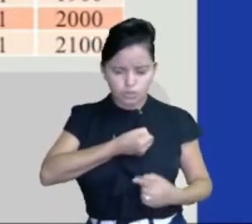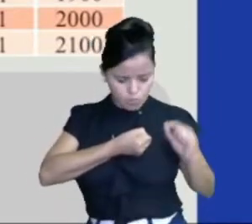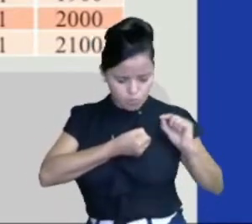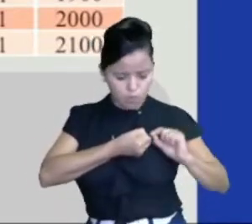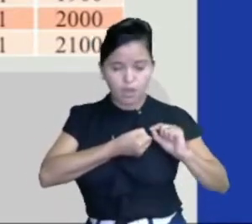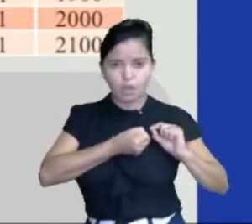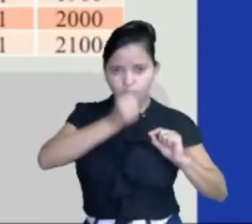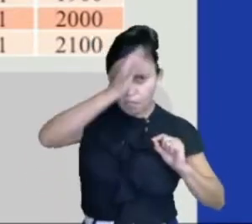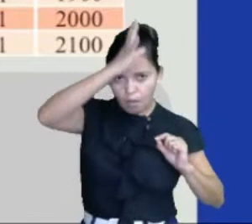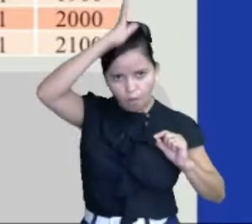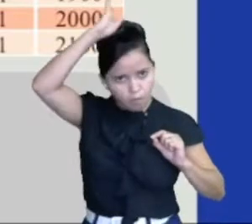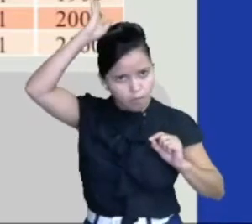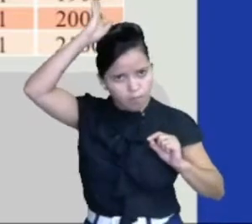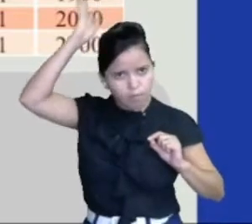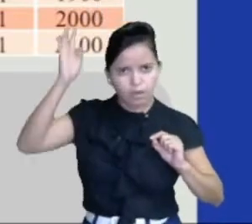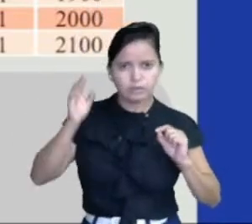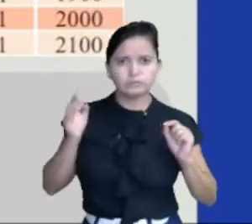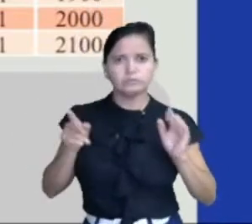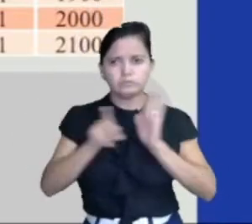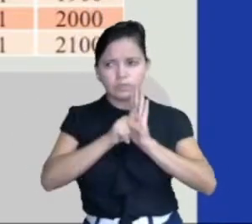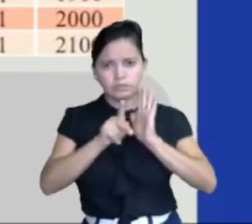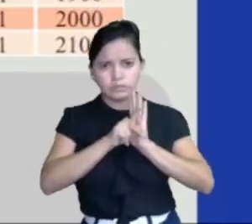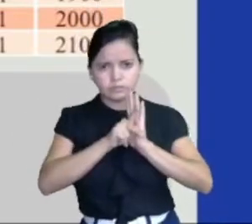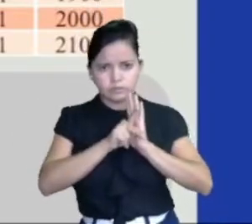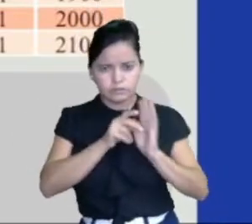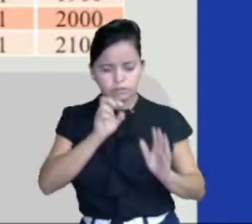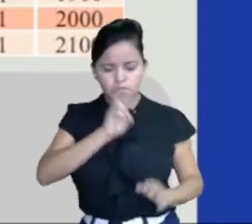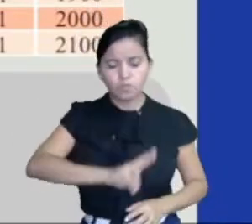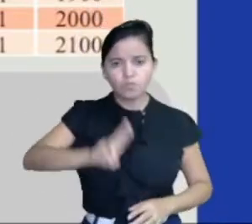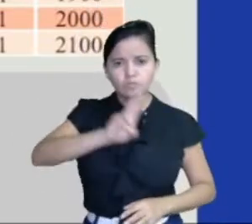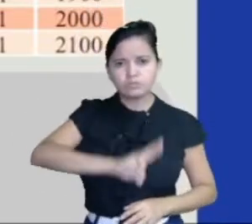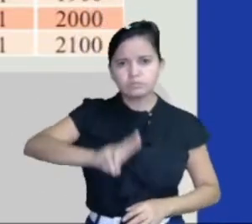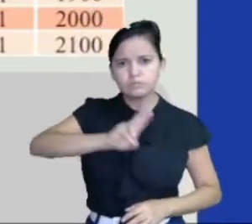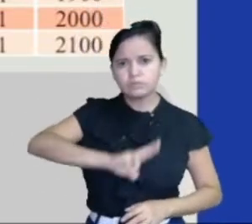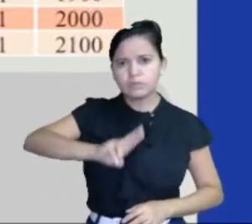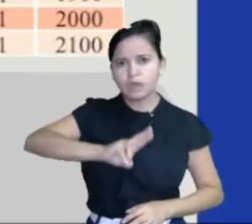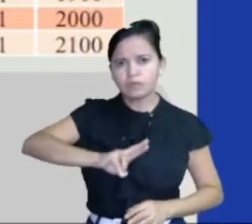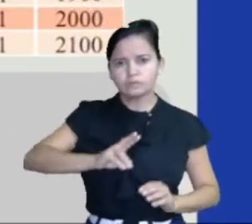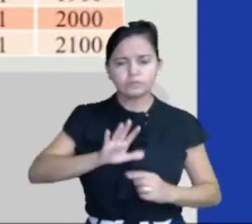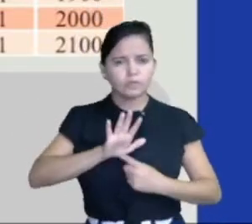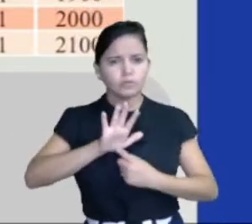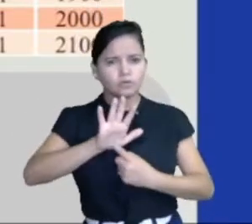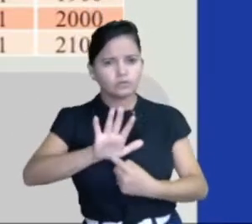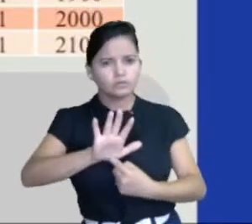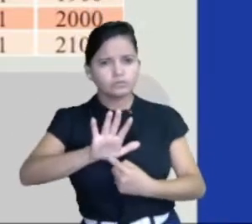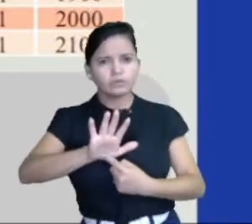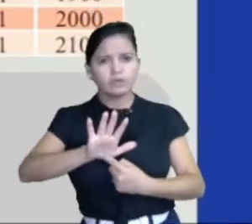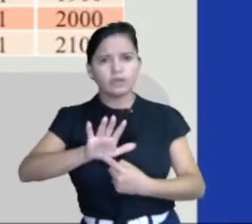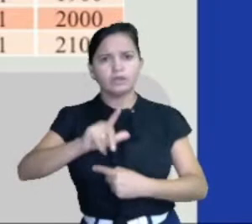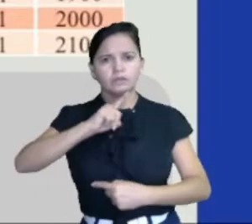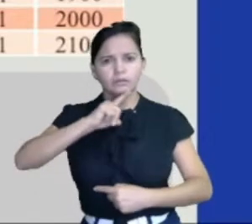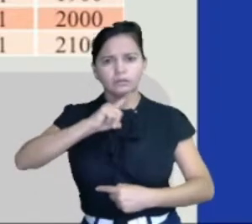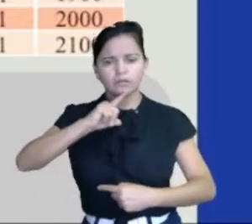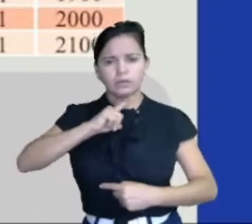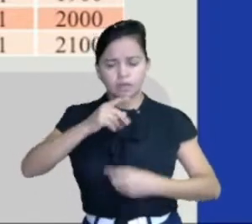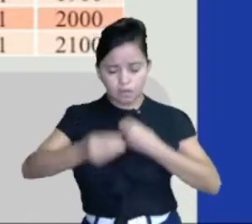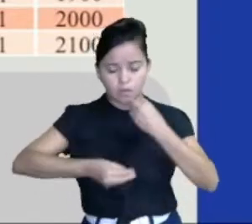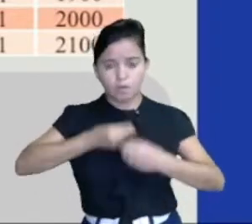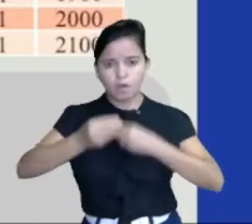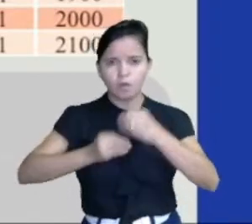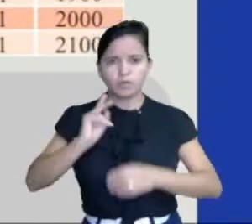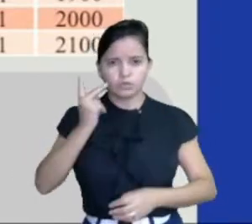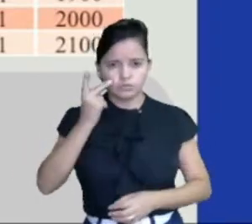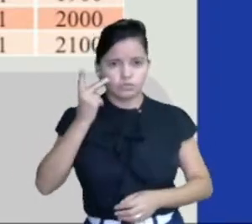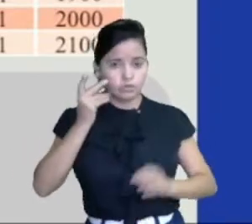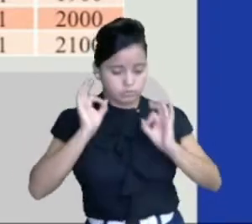esses algarismos, eles são utilizados para representar essa divisão